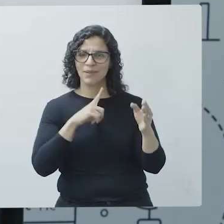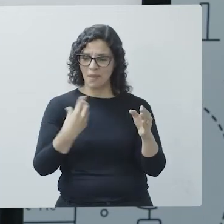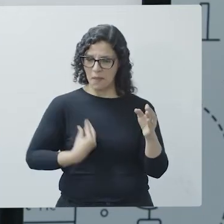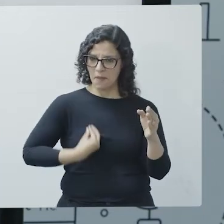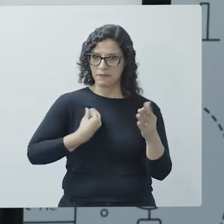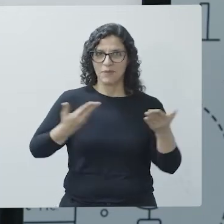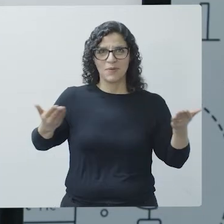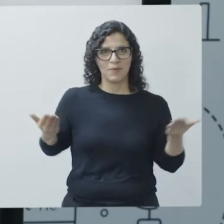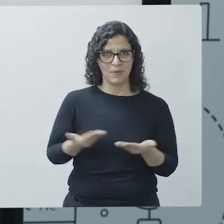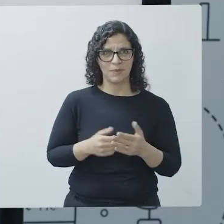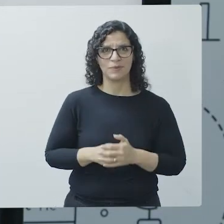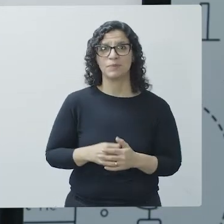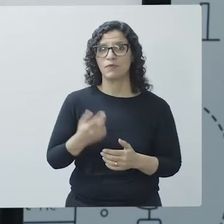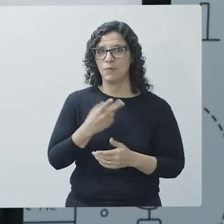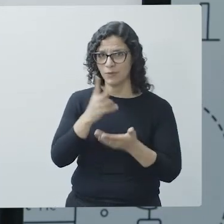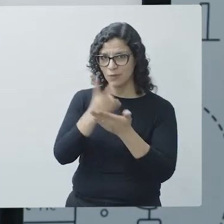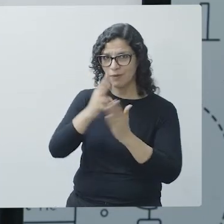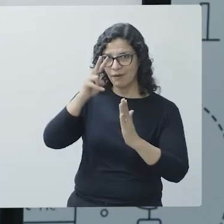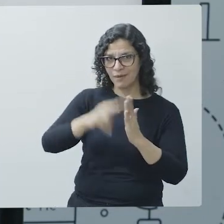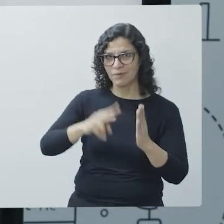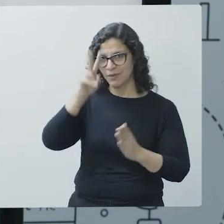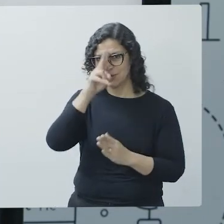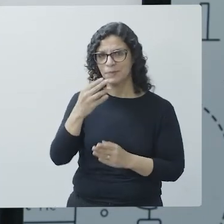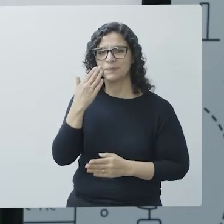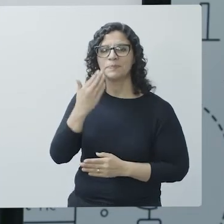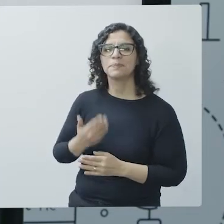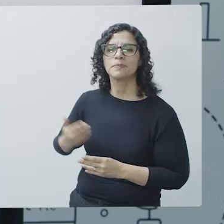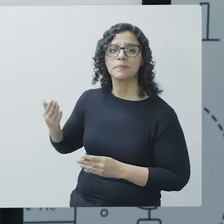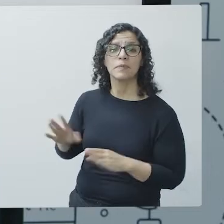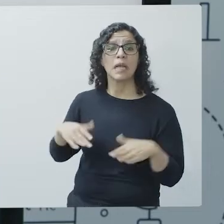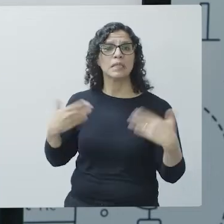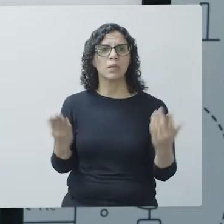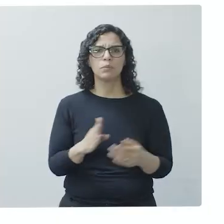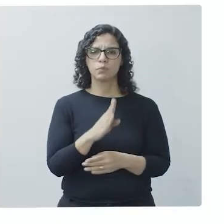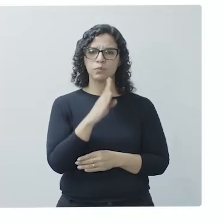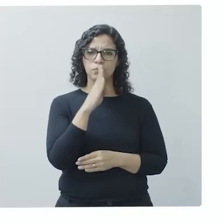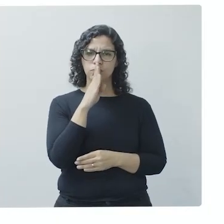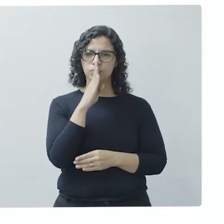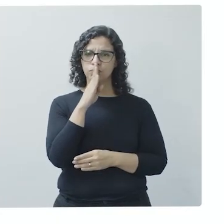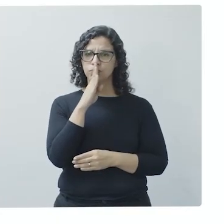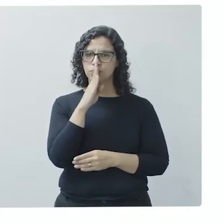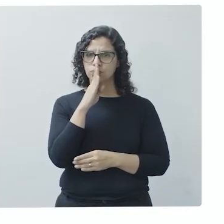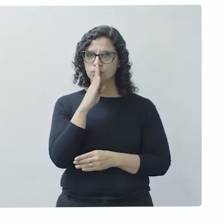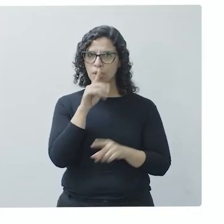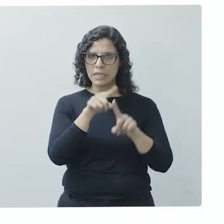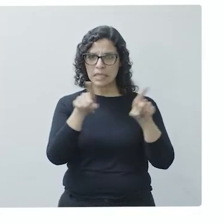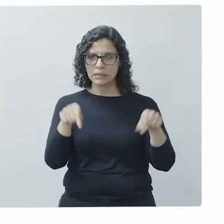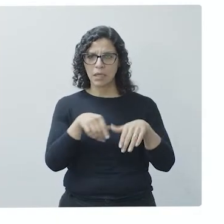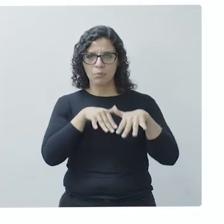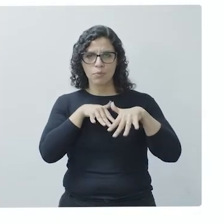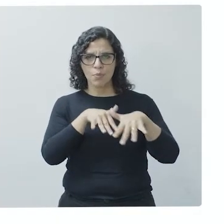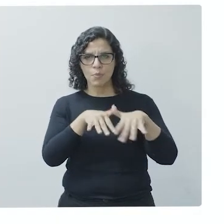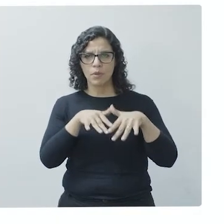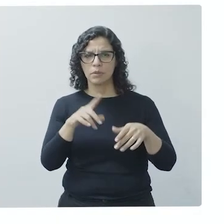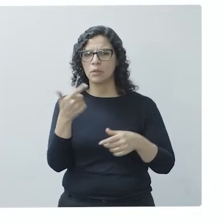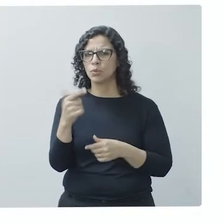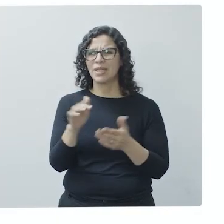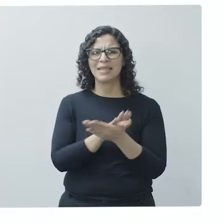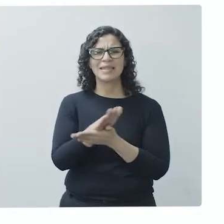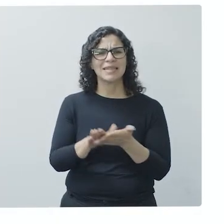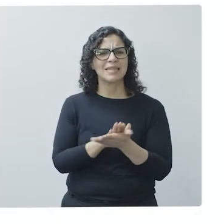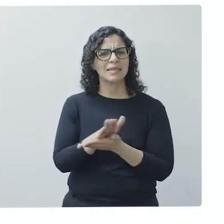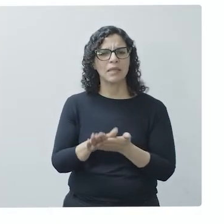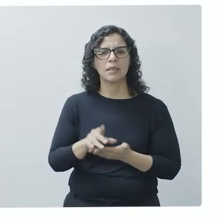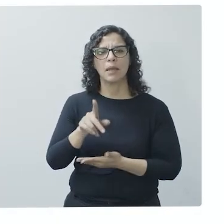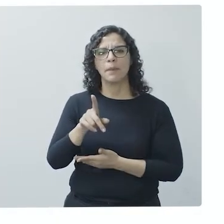traz para o nosso mundo. Mas vamos continuar a nossa história. E era tudo silêncio na saleta de costura. Não se ouvia